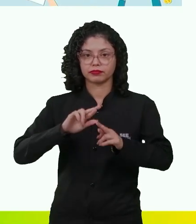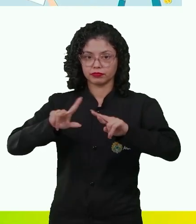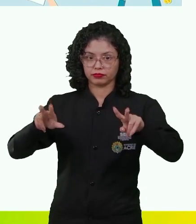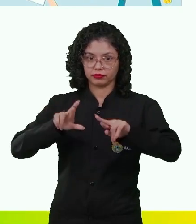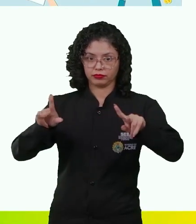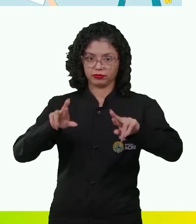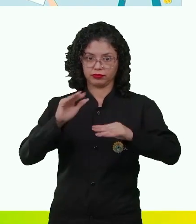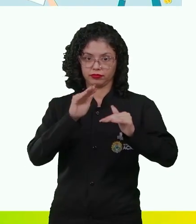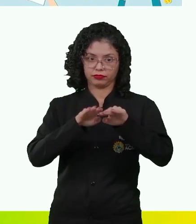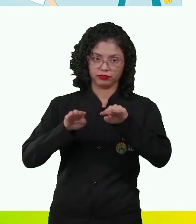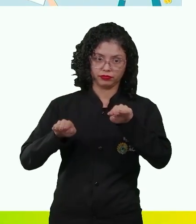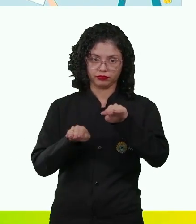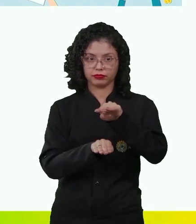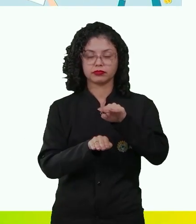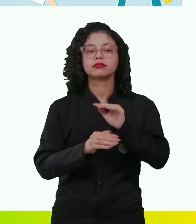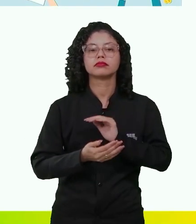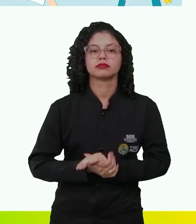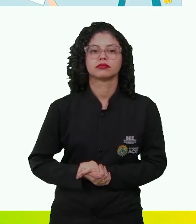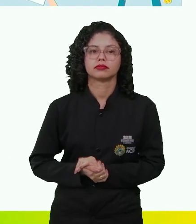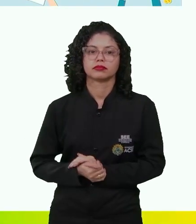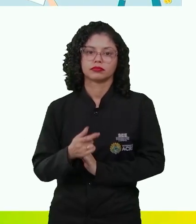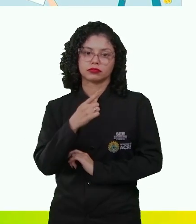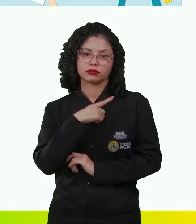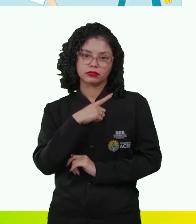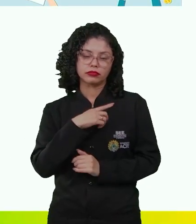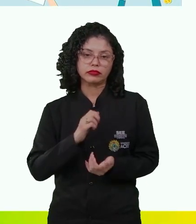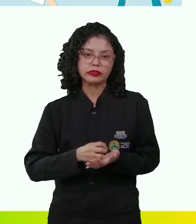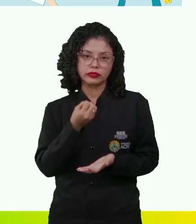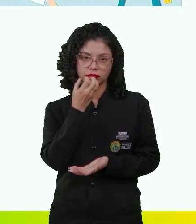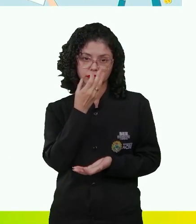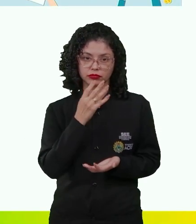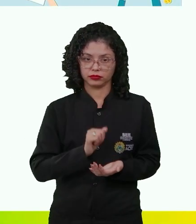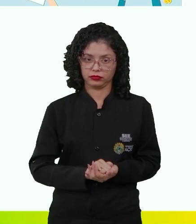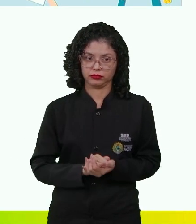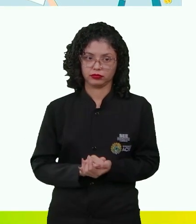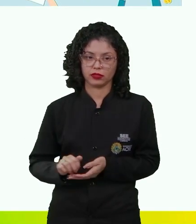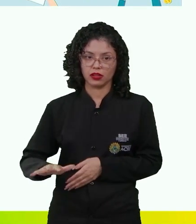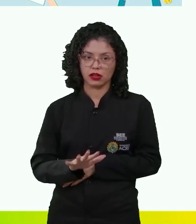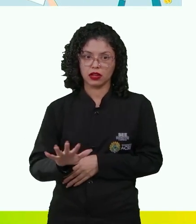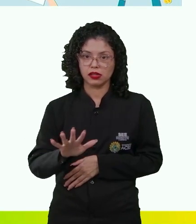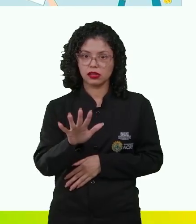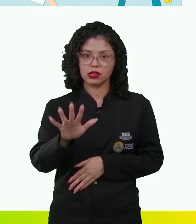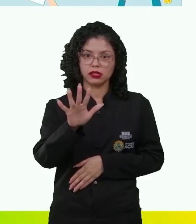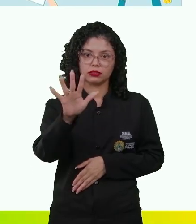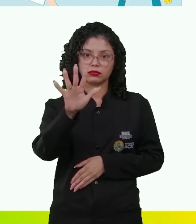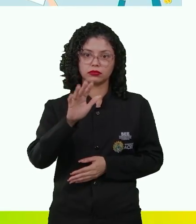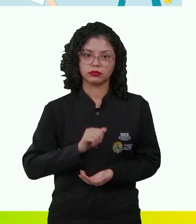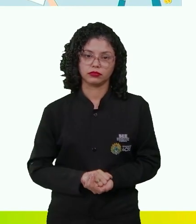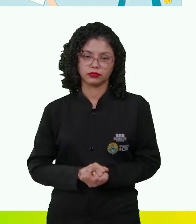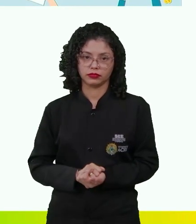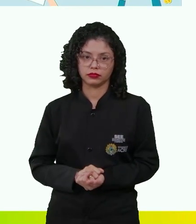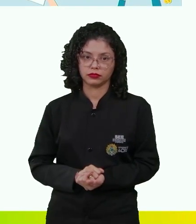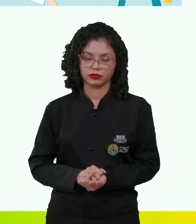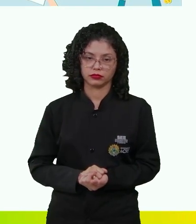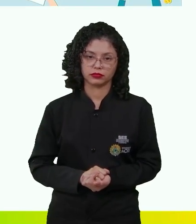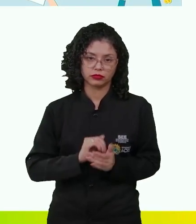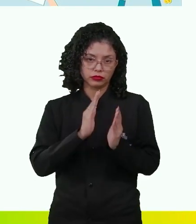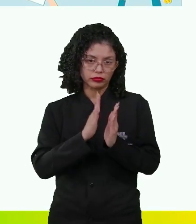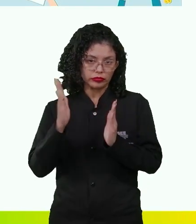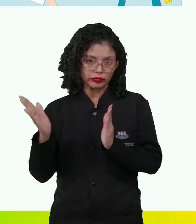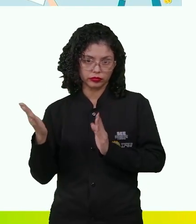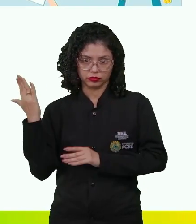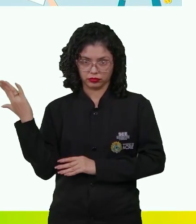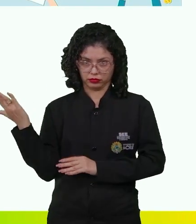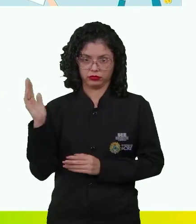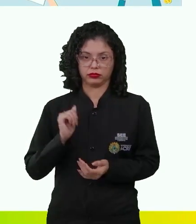essa desigualdade. Nós temos aqui a foto de uma favela e do lado direito